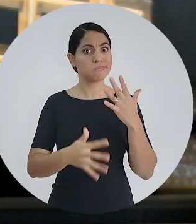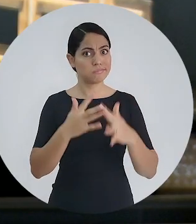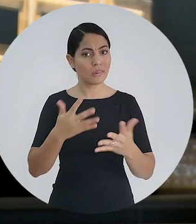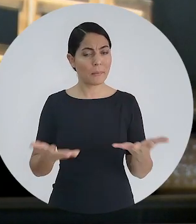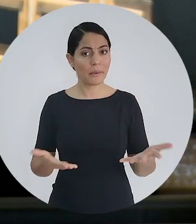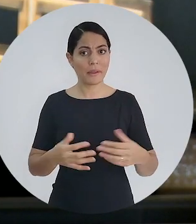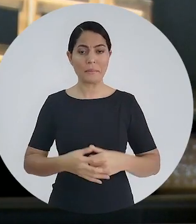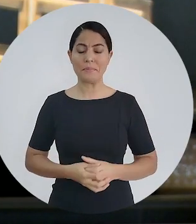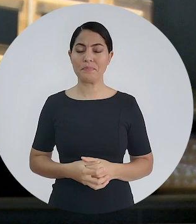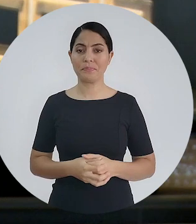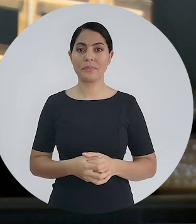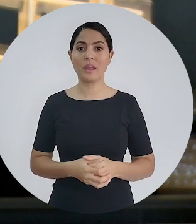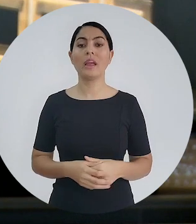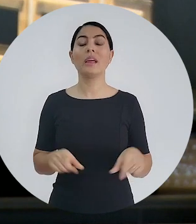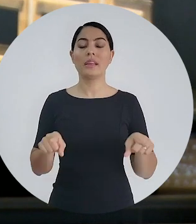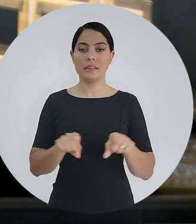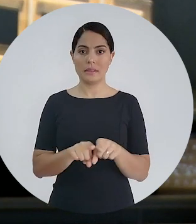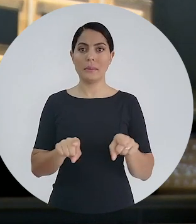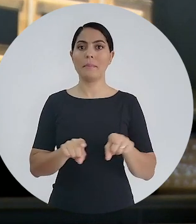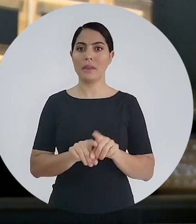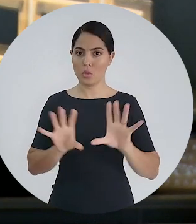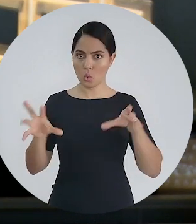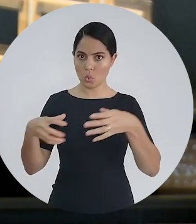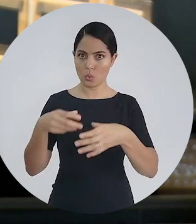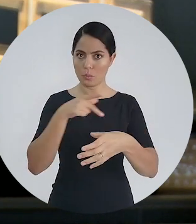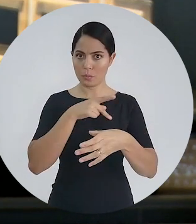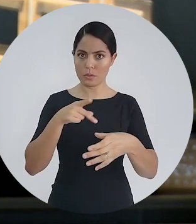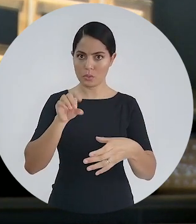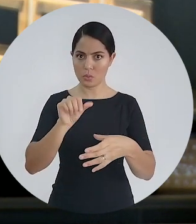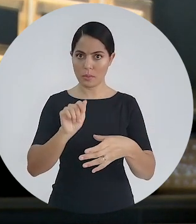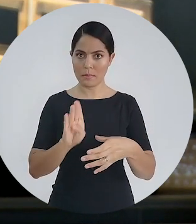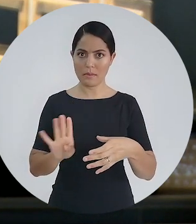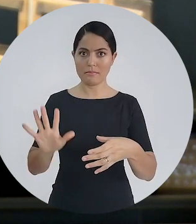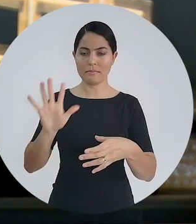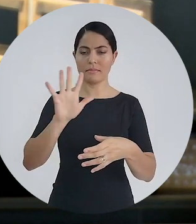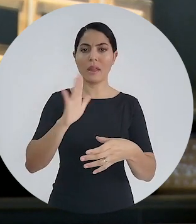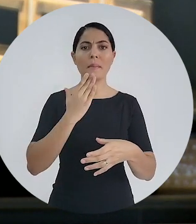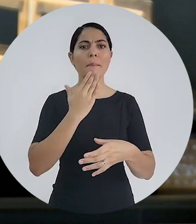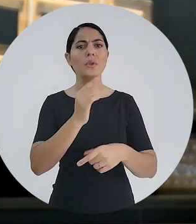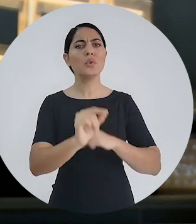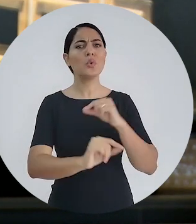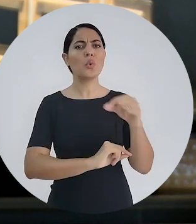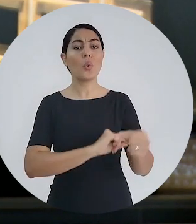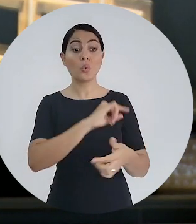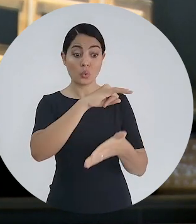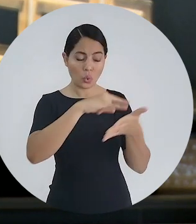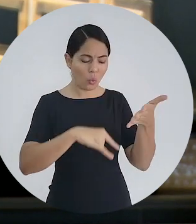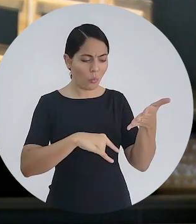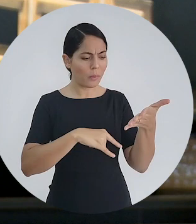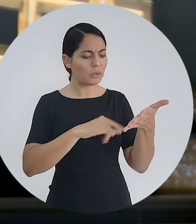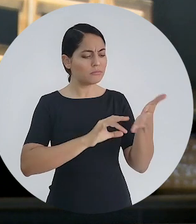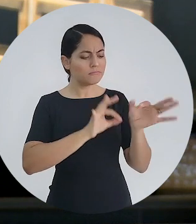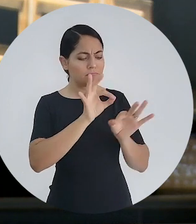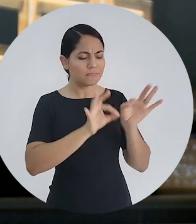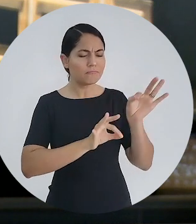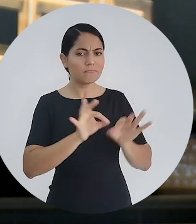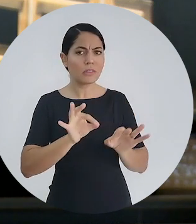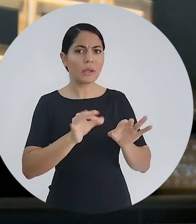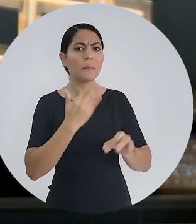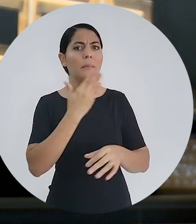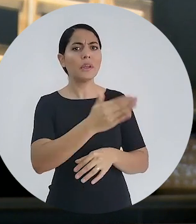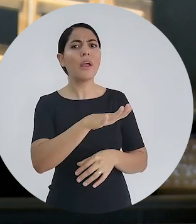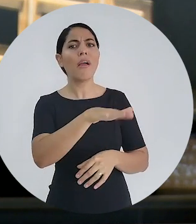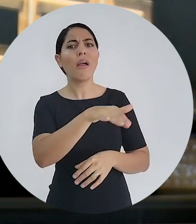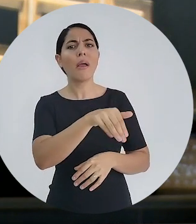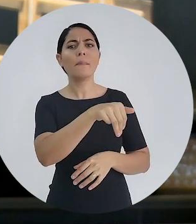outra pauta, o Conselho Pleno decidiu também elaborar um requerimento pedindo explicações ao Ministério Público Federal e